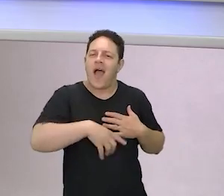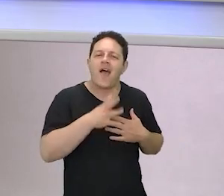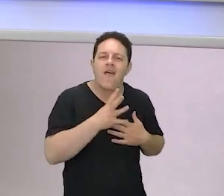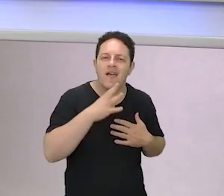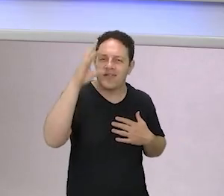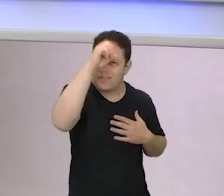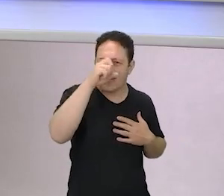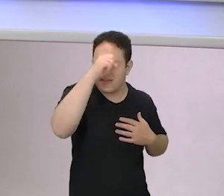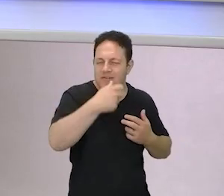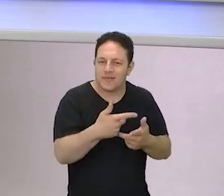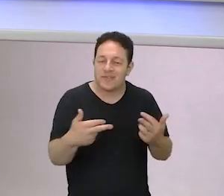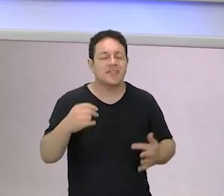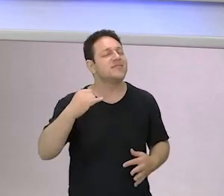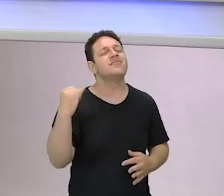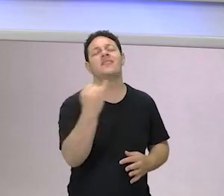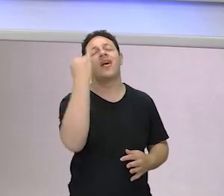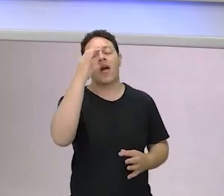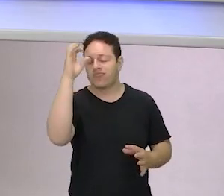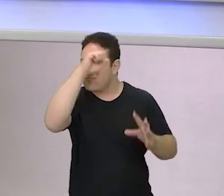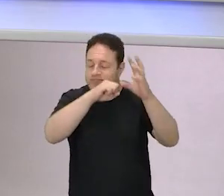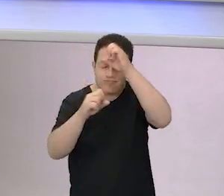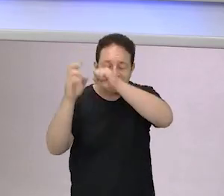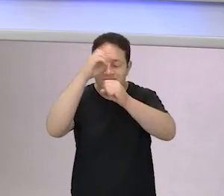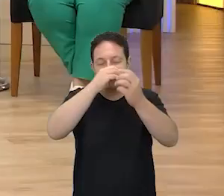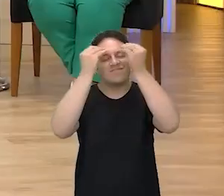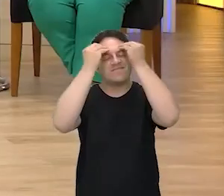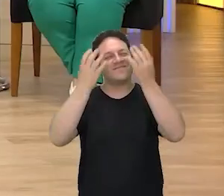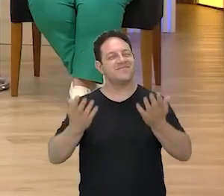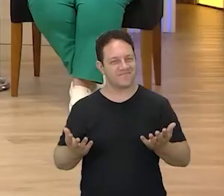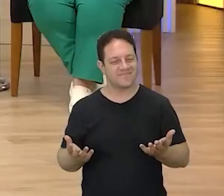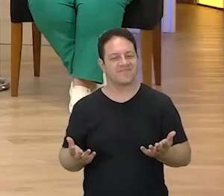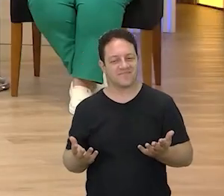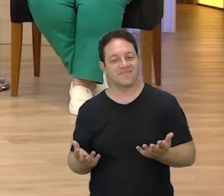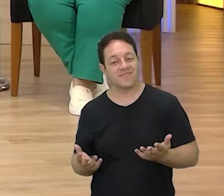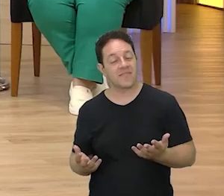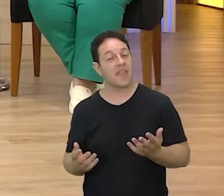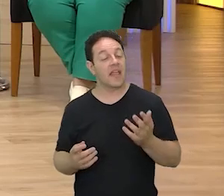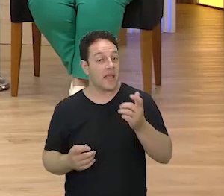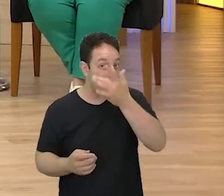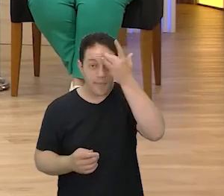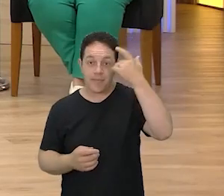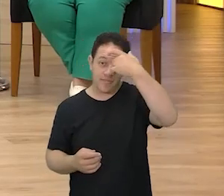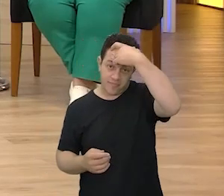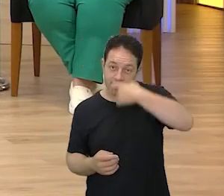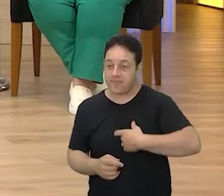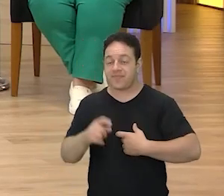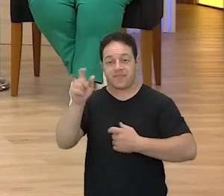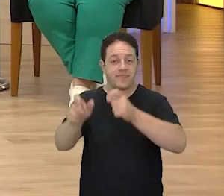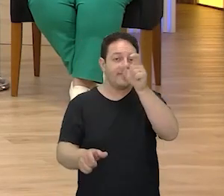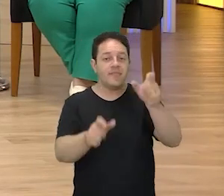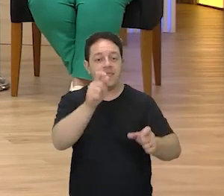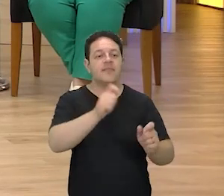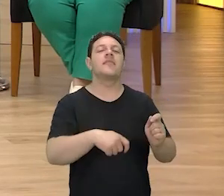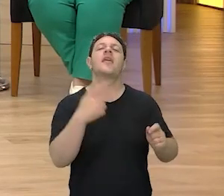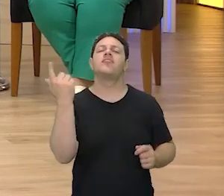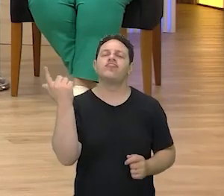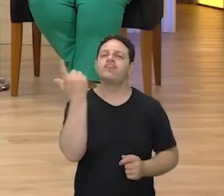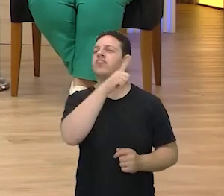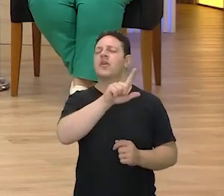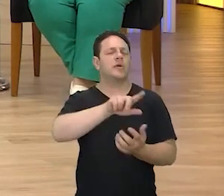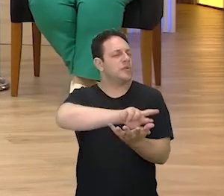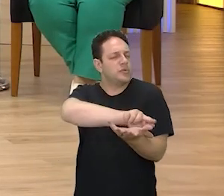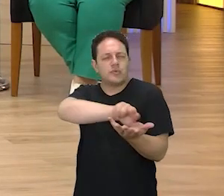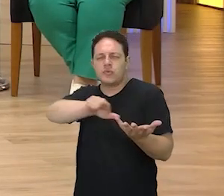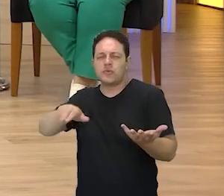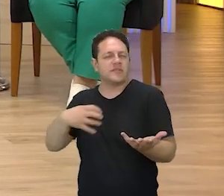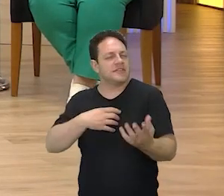importante, né, a aquisição do conhecimento, né, leva o ser humano a vencer inúmeros